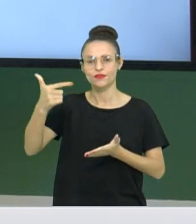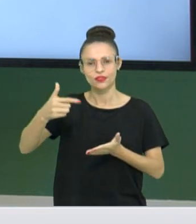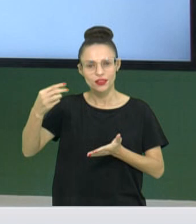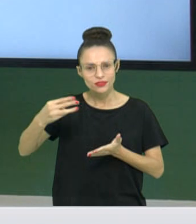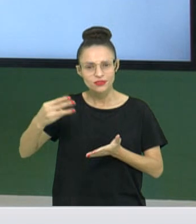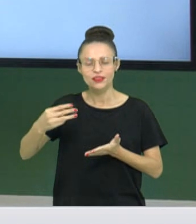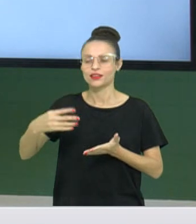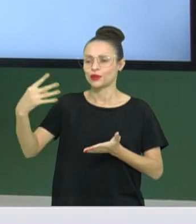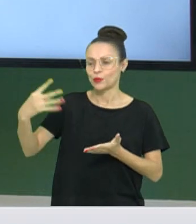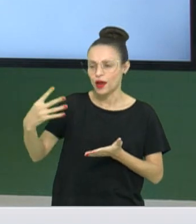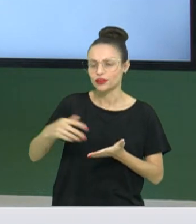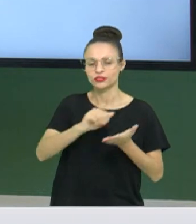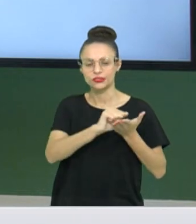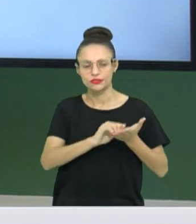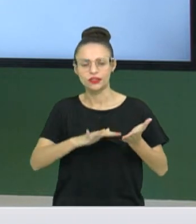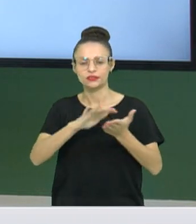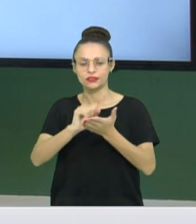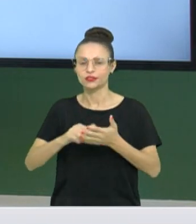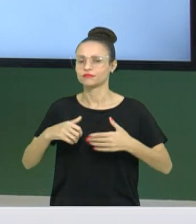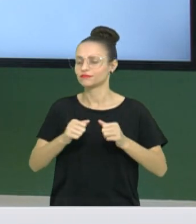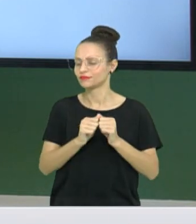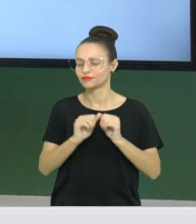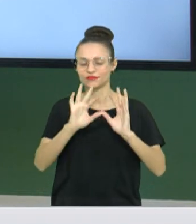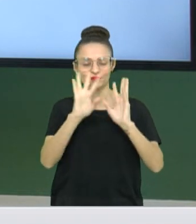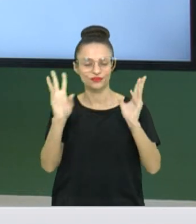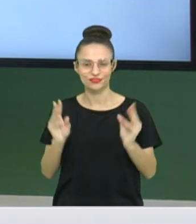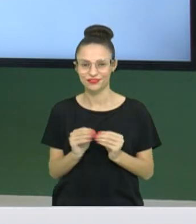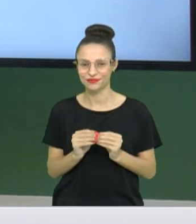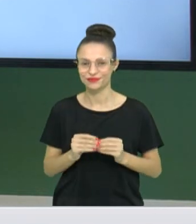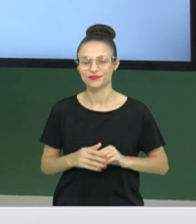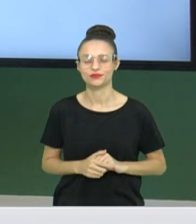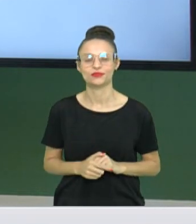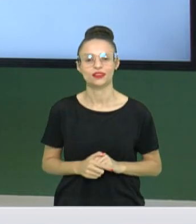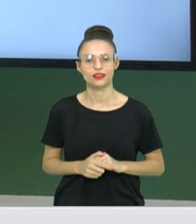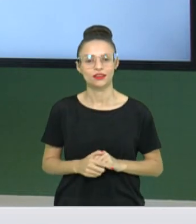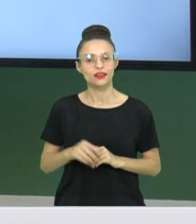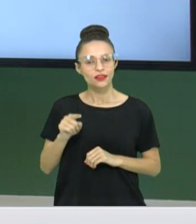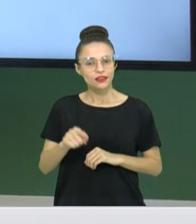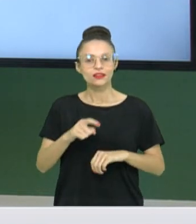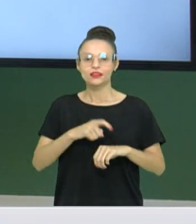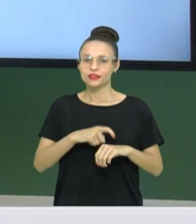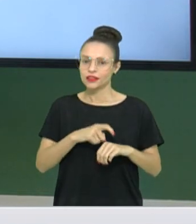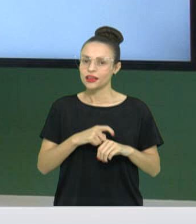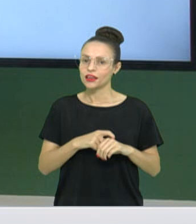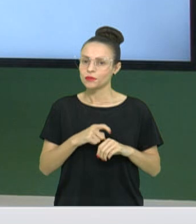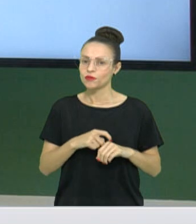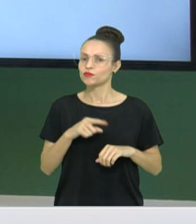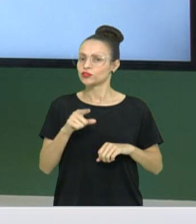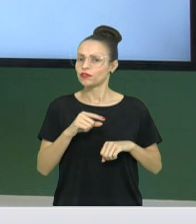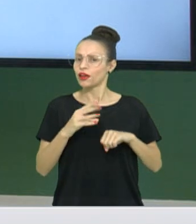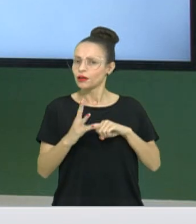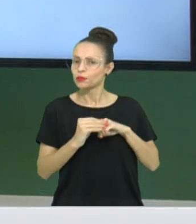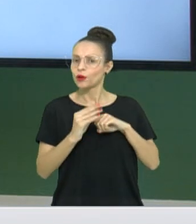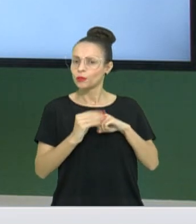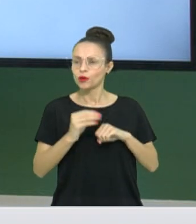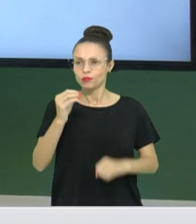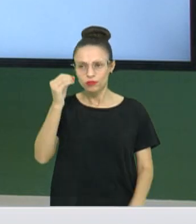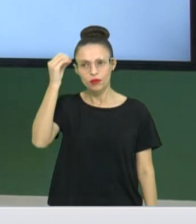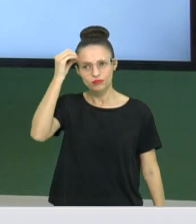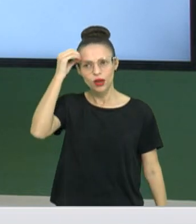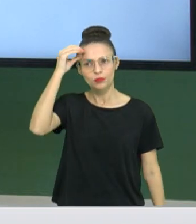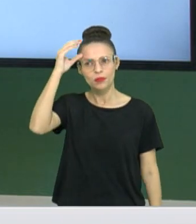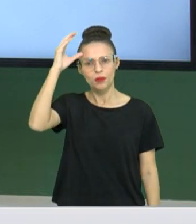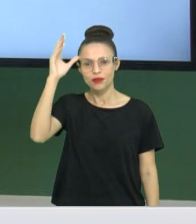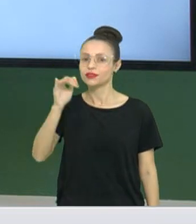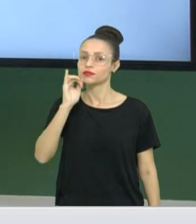terceira, faz a quarta, enfim. E esse tempo vai agregando esse conhecimento para você agora na aula Paraná,